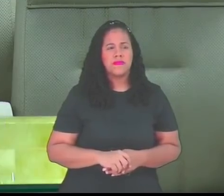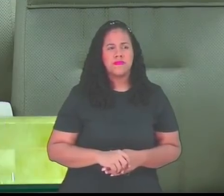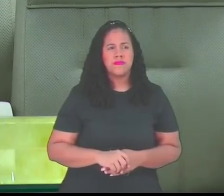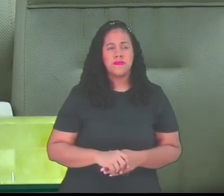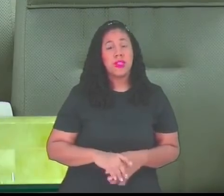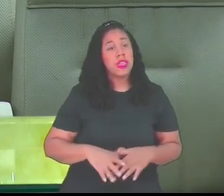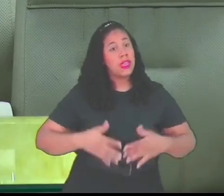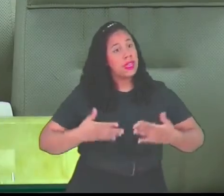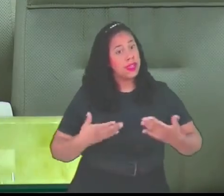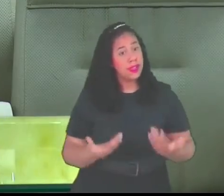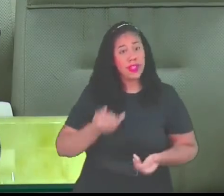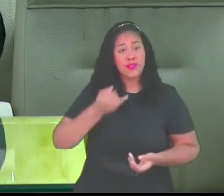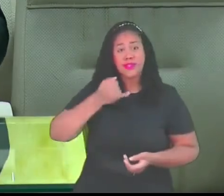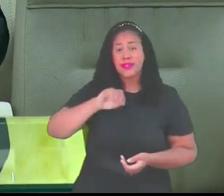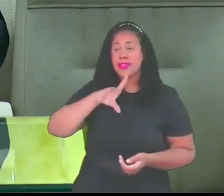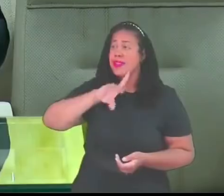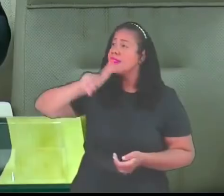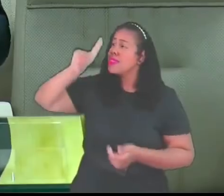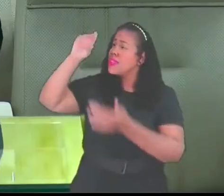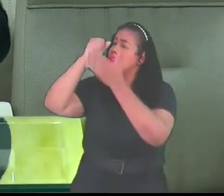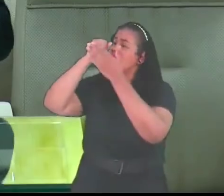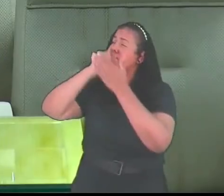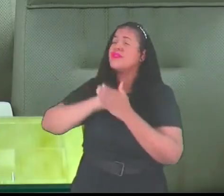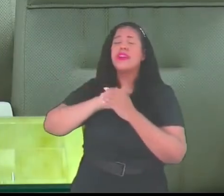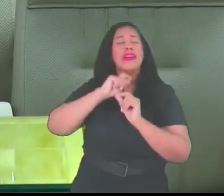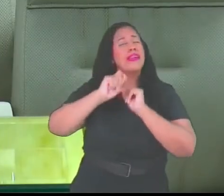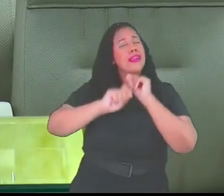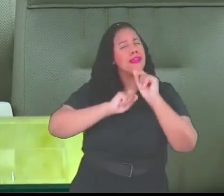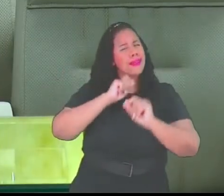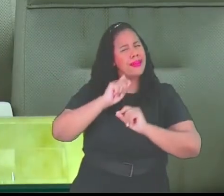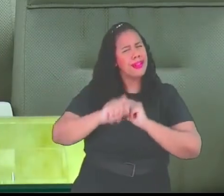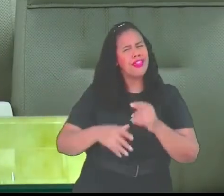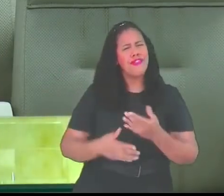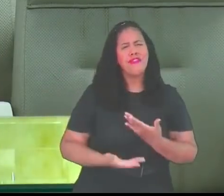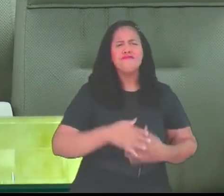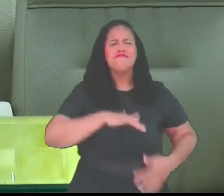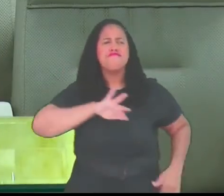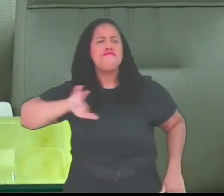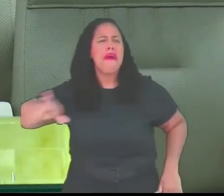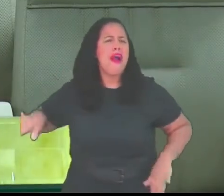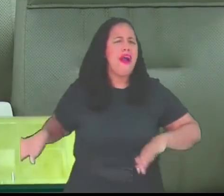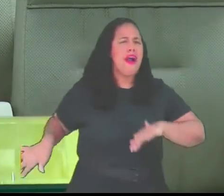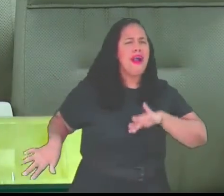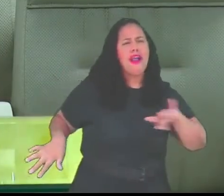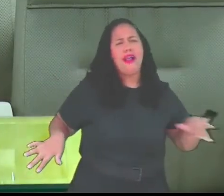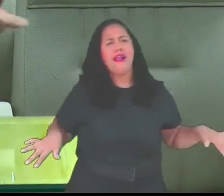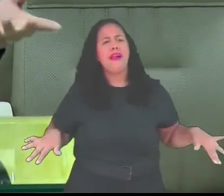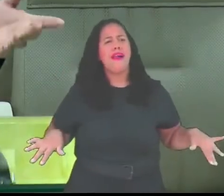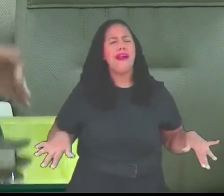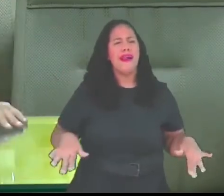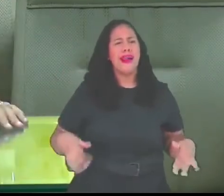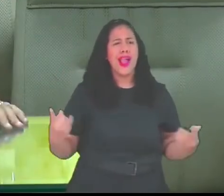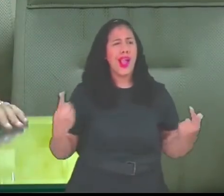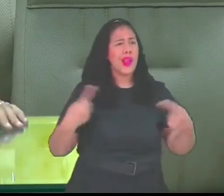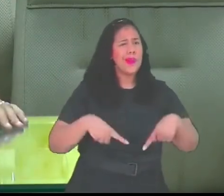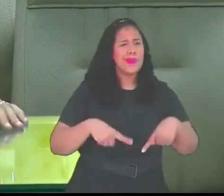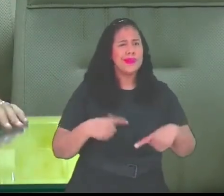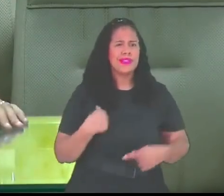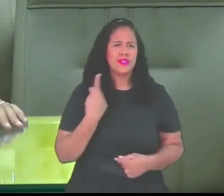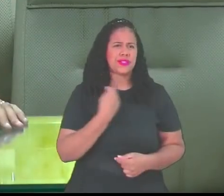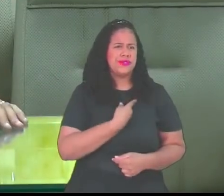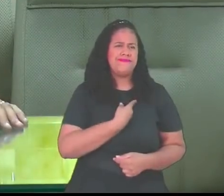Então, se Deus é por nós, quem vai se atrever a ser contra nós?